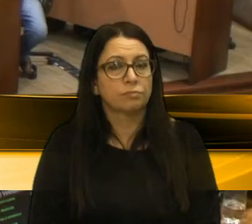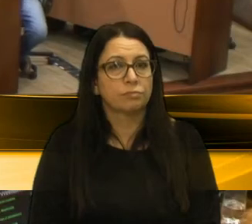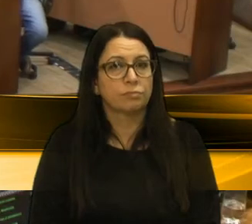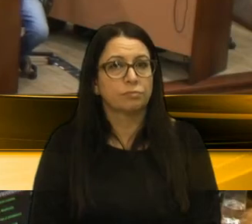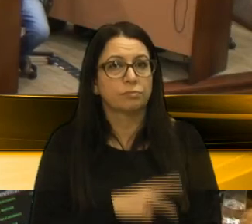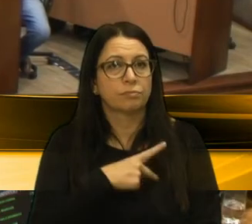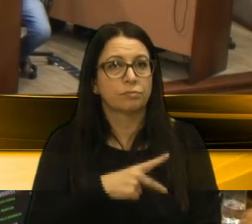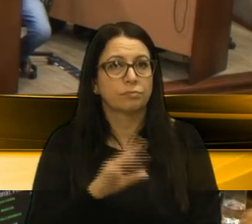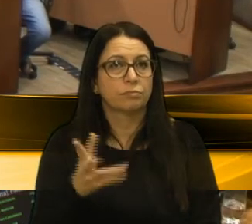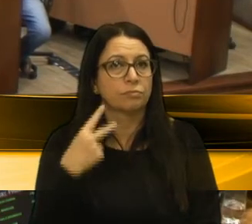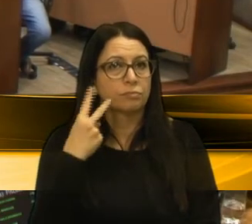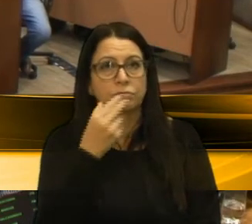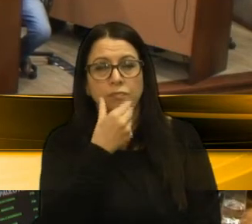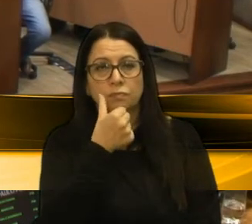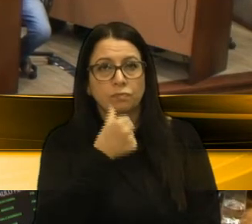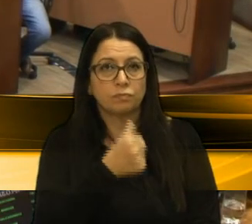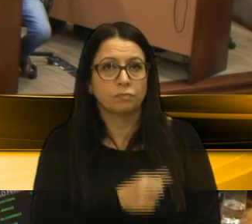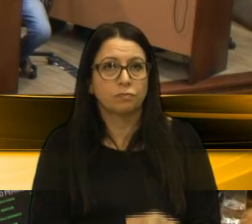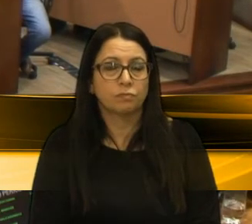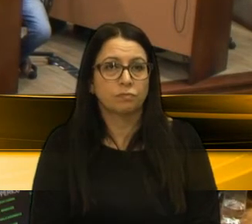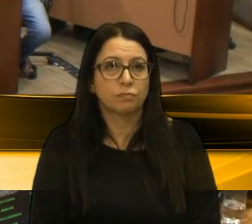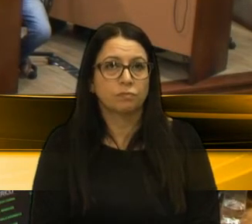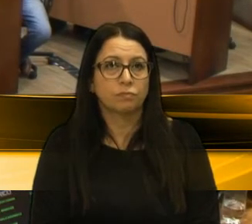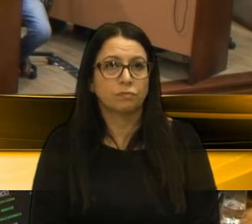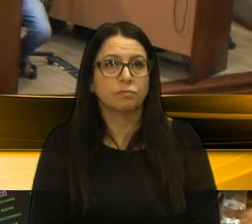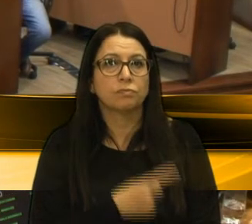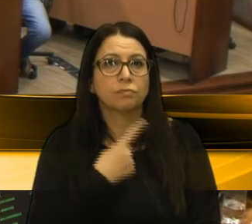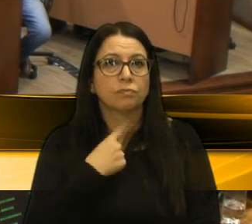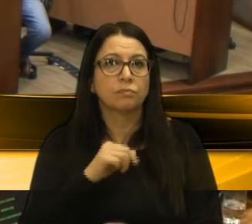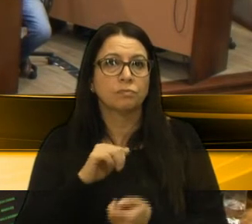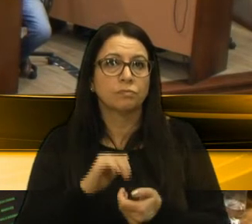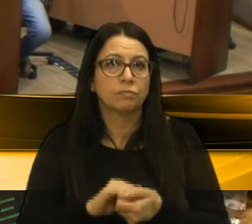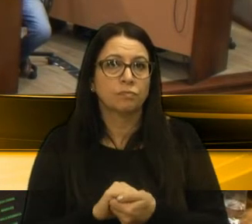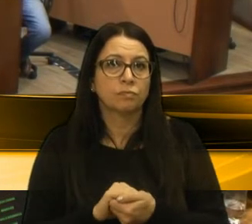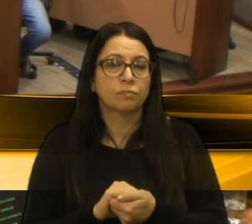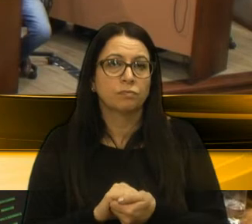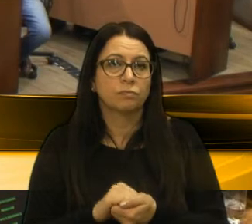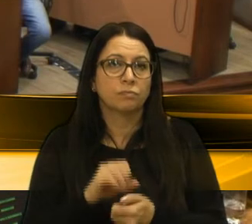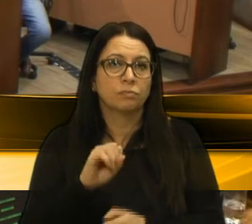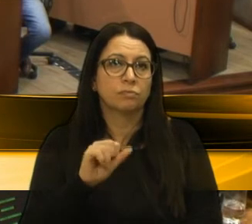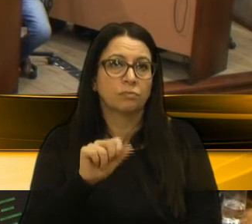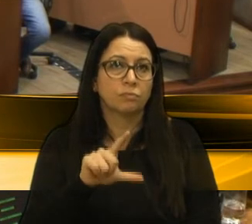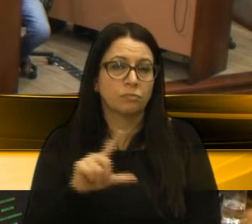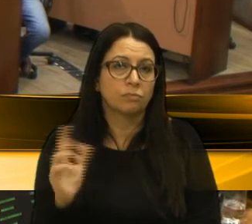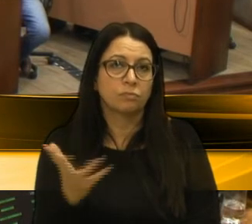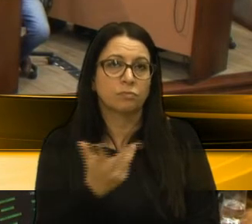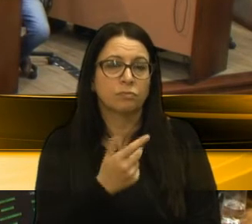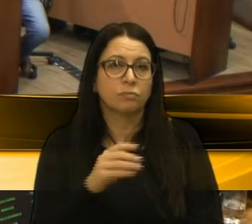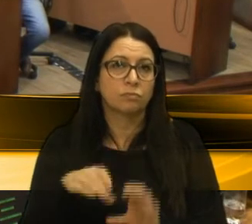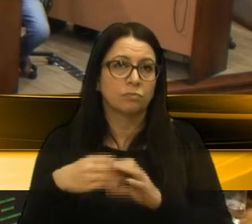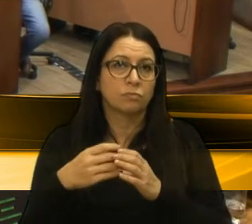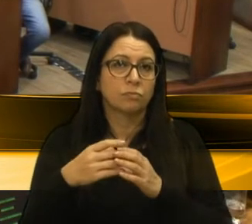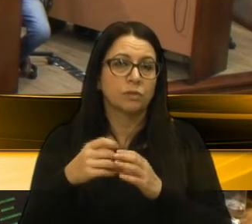Senhor presidente, senhoras e senhores vereadores, gostaria aqui de cumprimentar o Saul e todos da comunidade